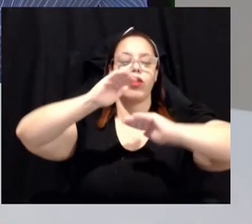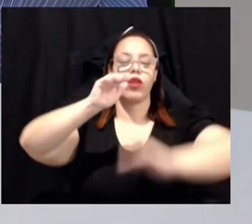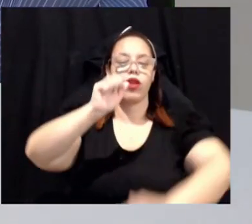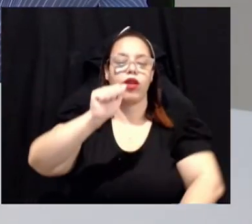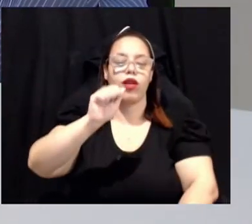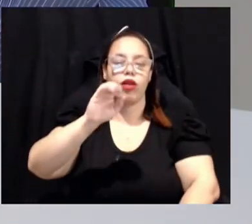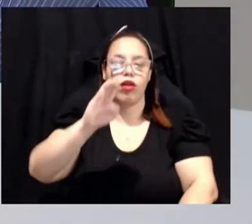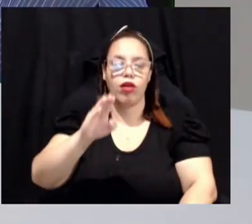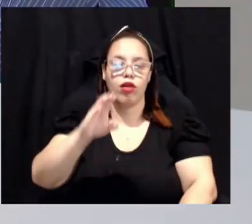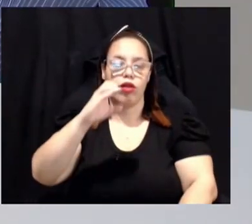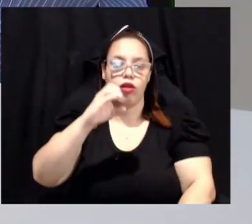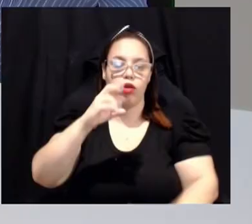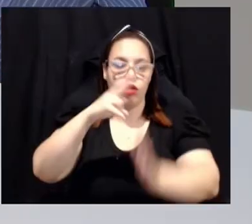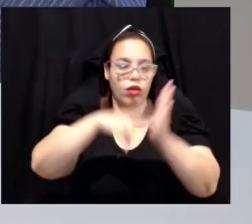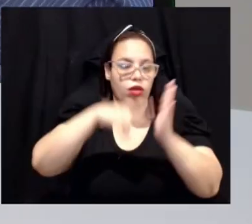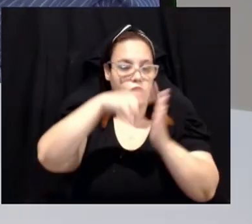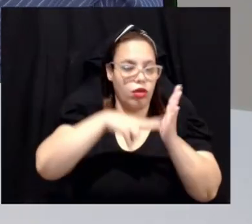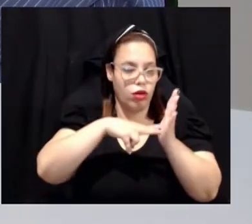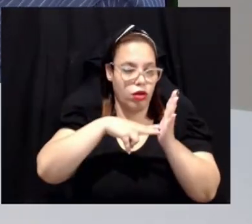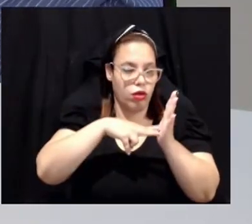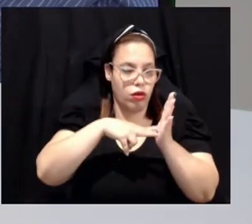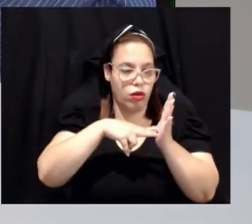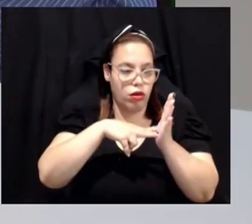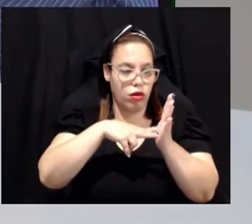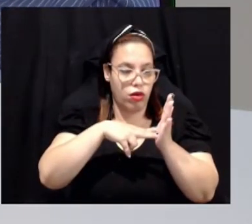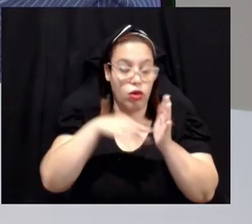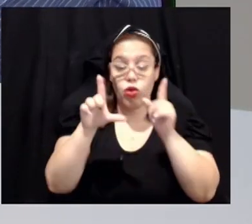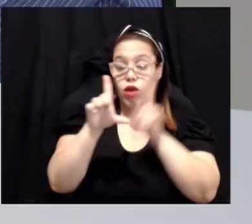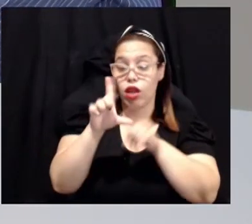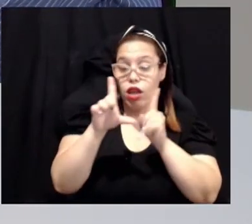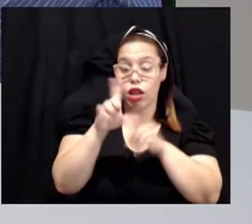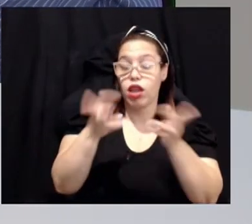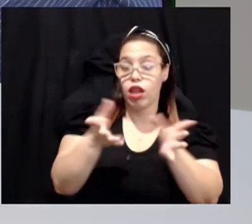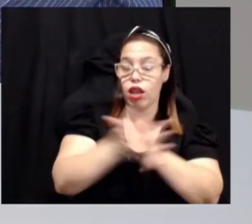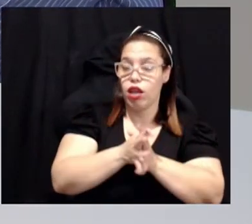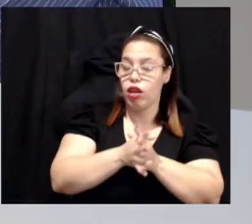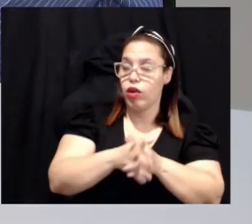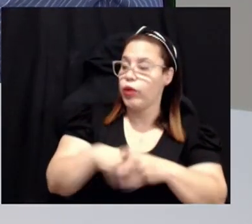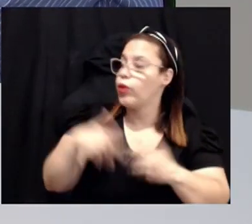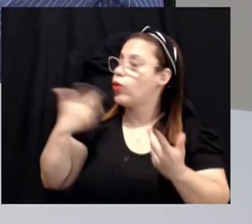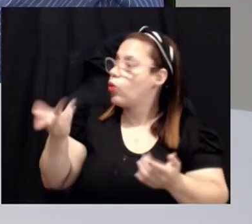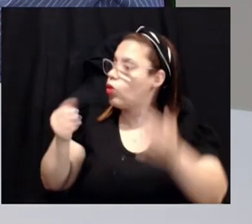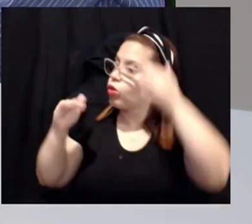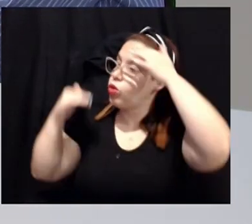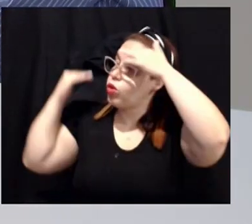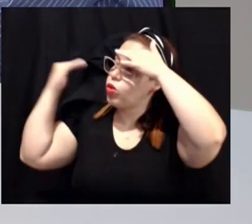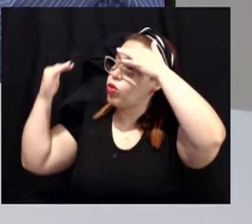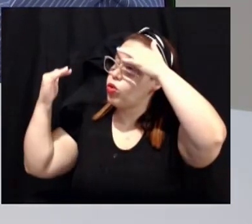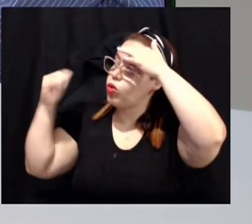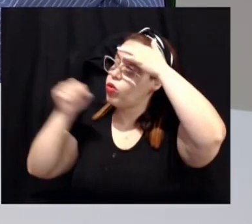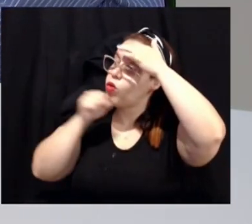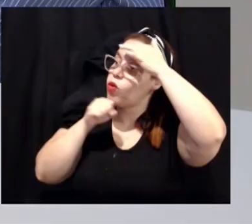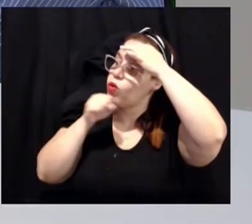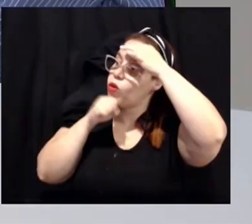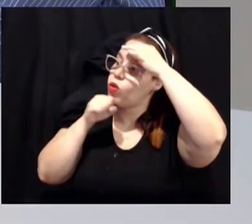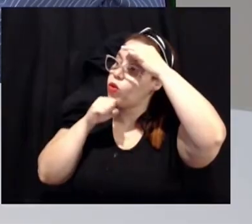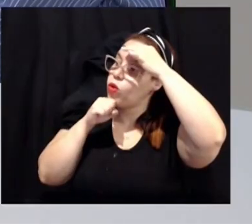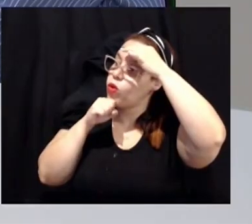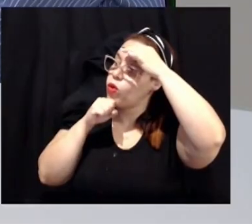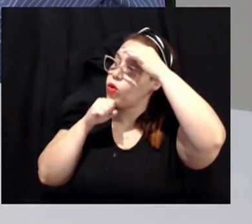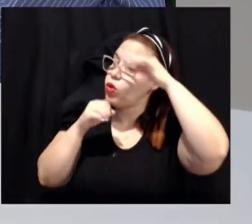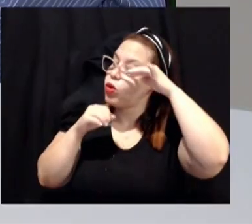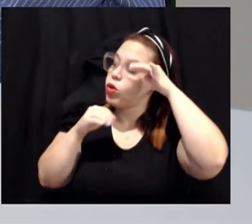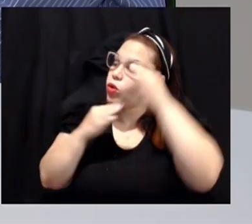próprio letramento. Bom, e tem uma coisa, né? Quando o adulto, o idoso, ele começa a